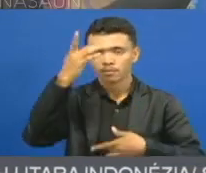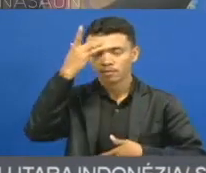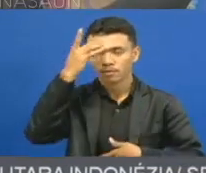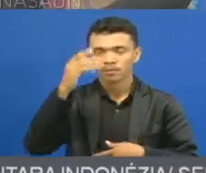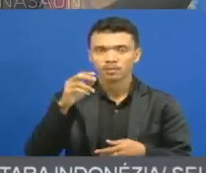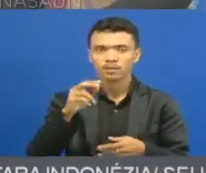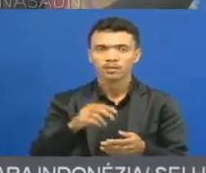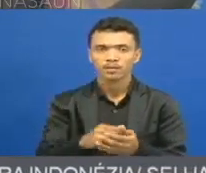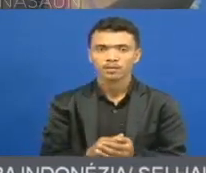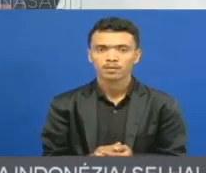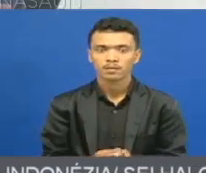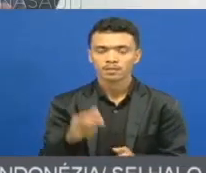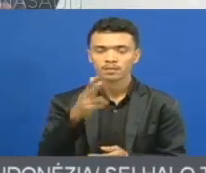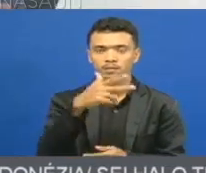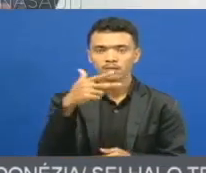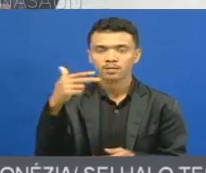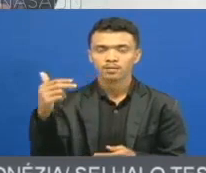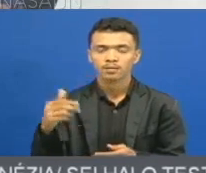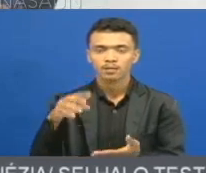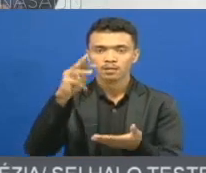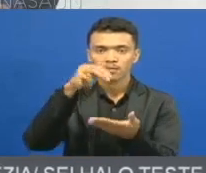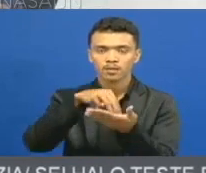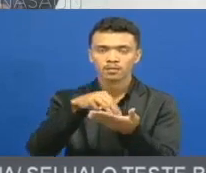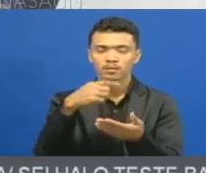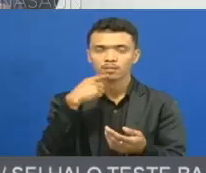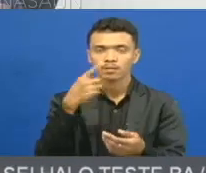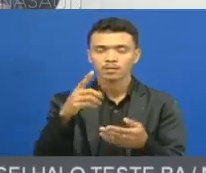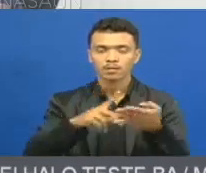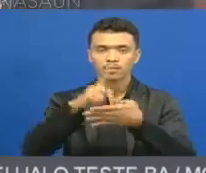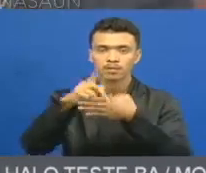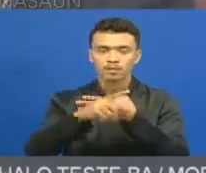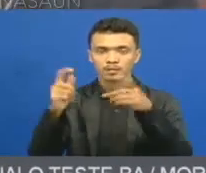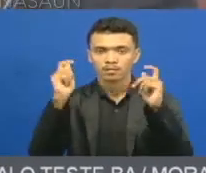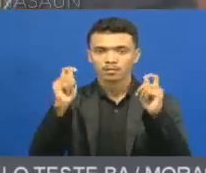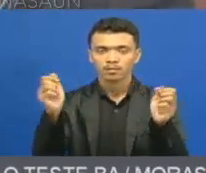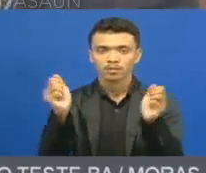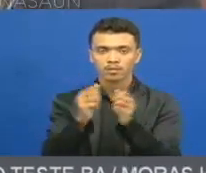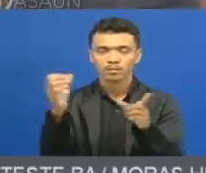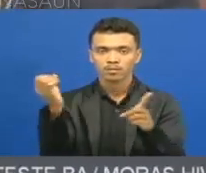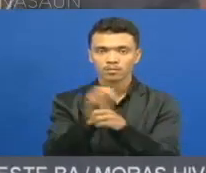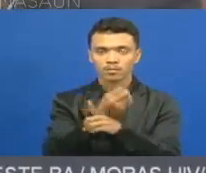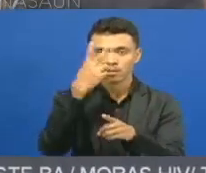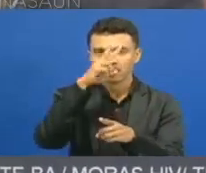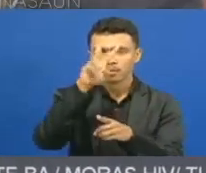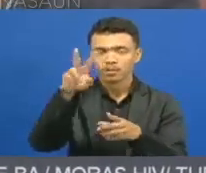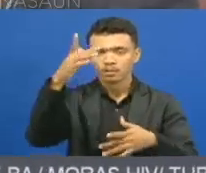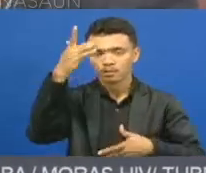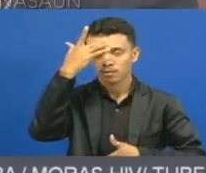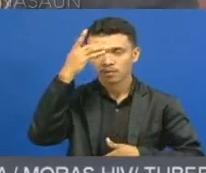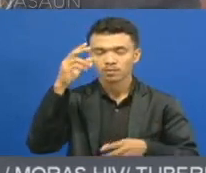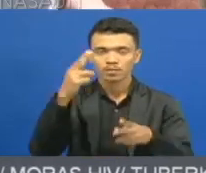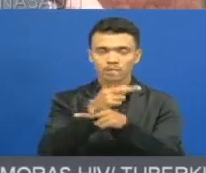Tengah Utara, Indonesia. Medica ne argumenta programa teste o objetivo identifica mora sadaet no lahadaet ho di